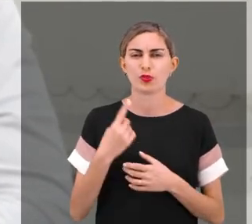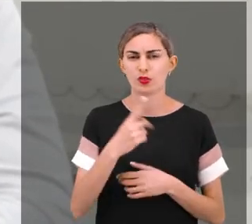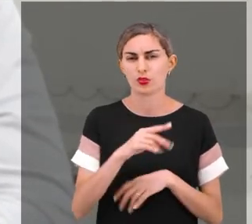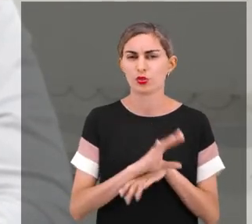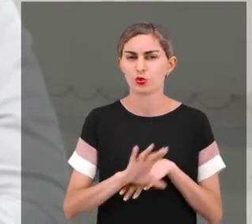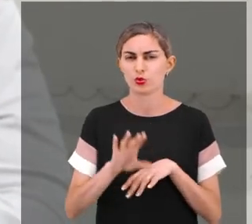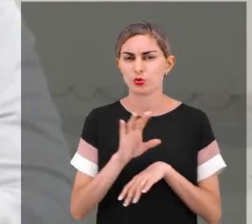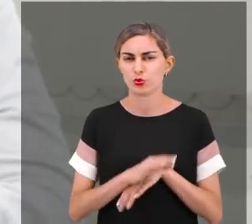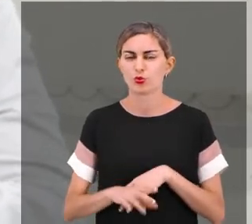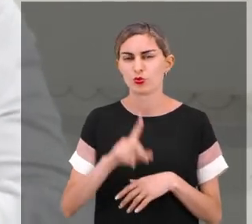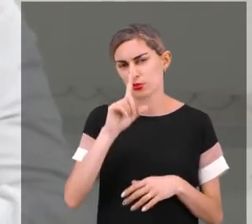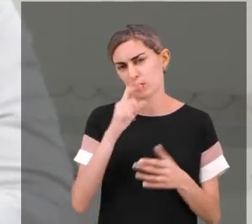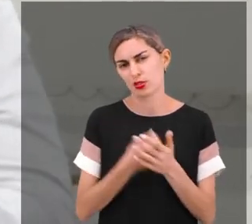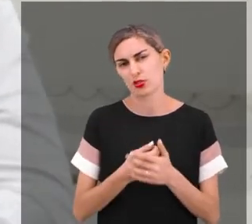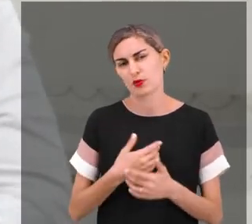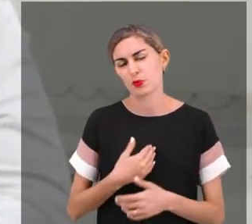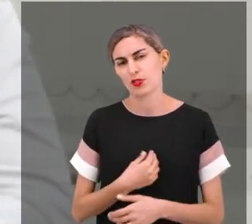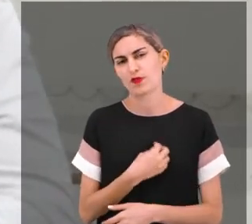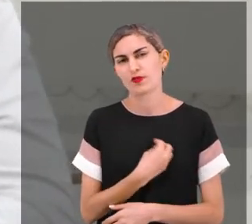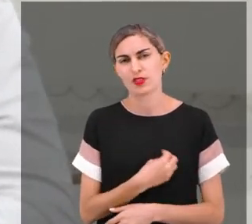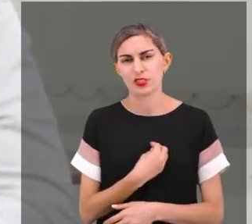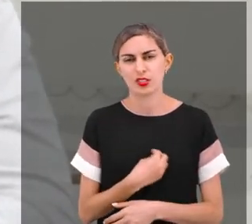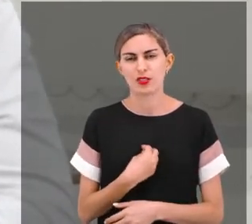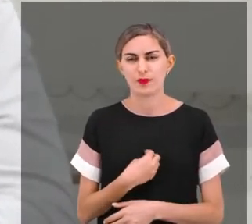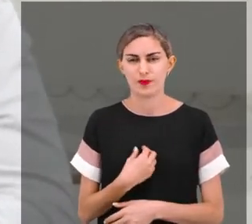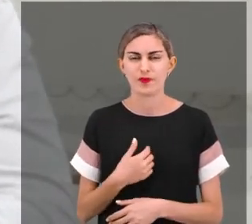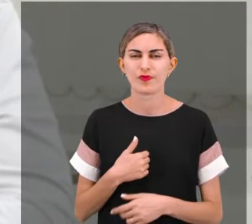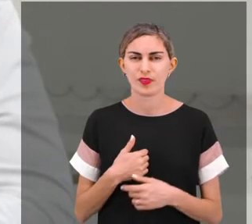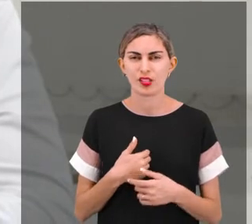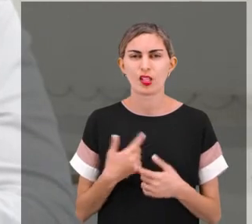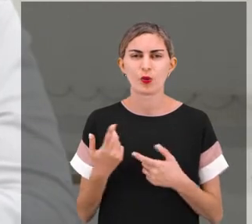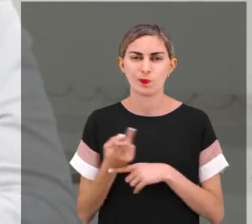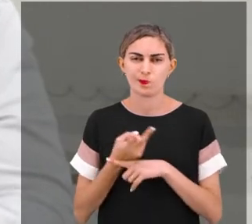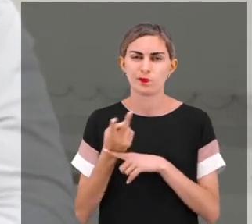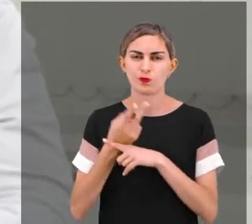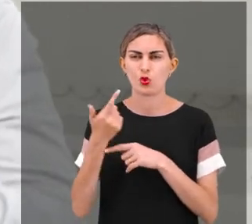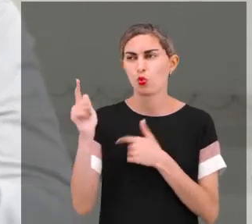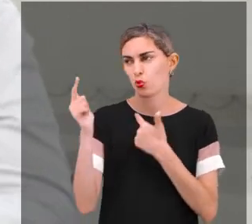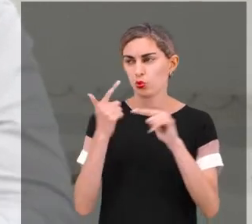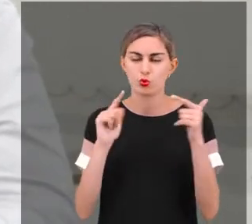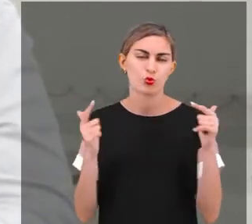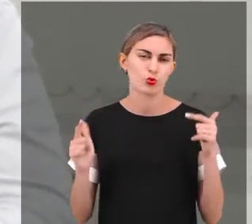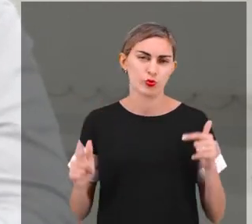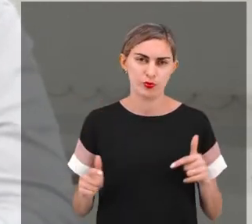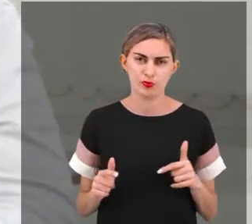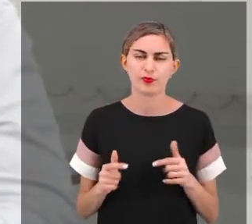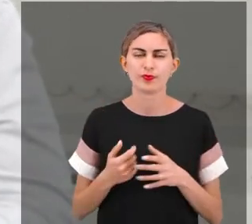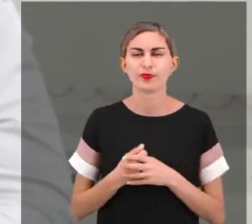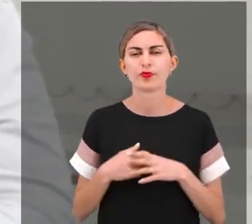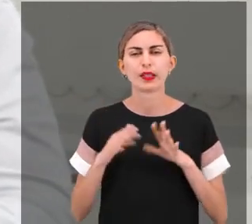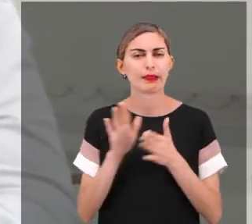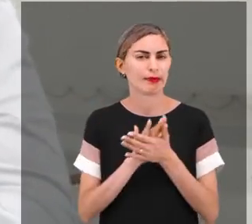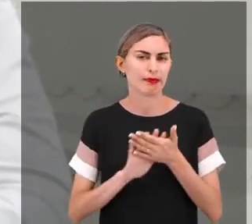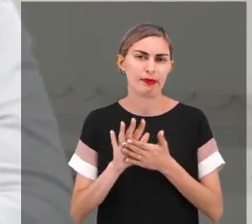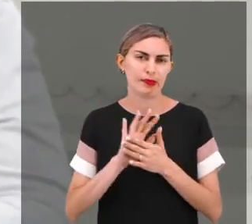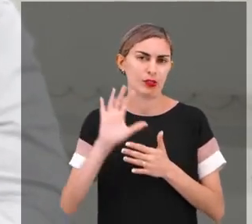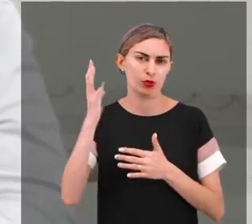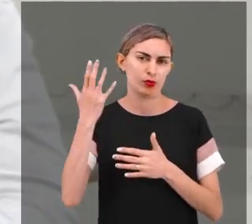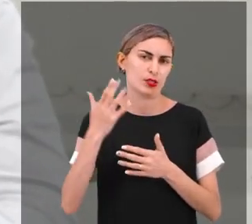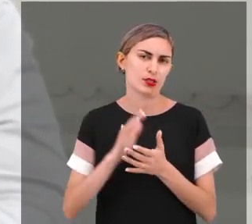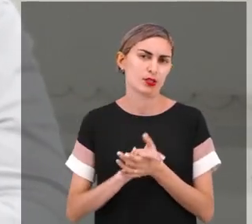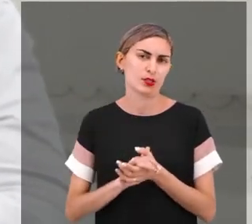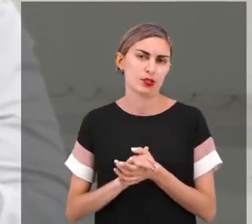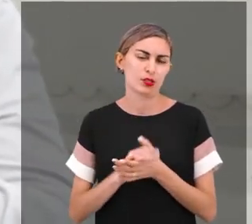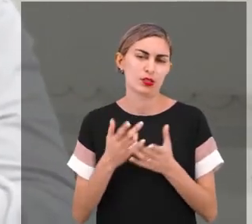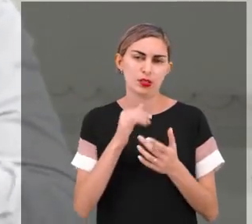E esse curso foi decisivo na minha vida, para que eu buscasse outros horizontes, não é? Então, nada acontece